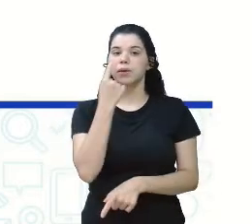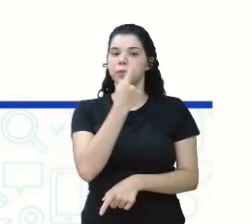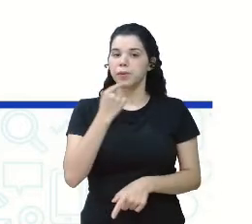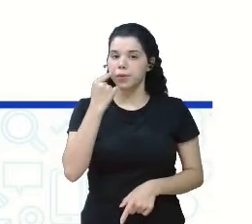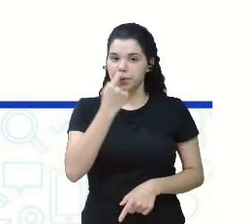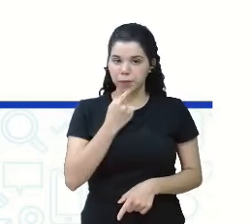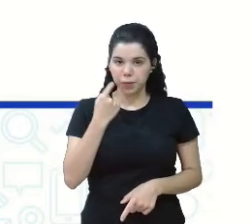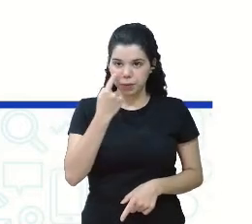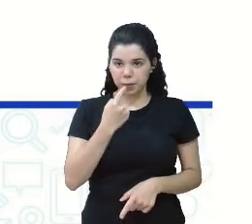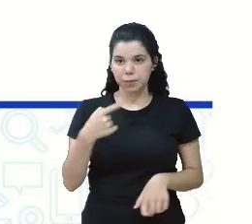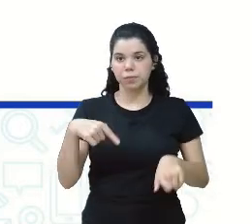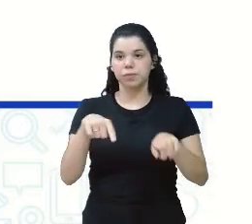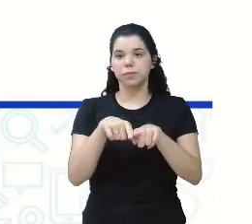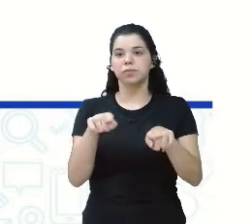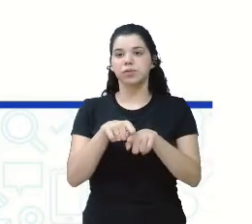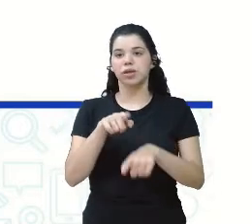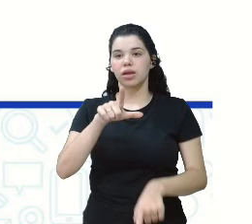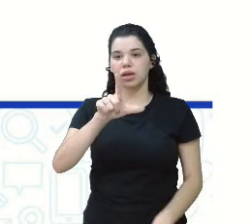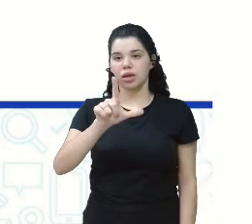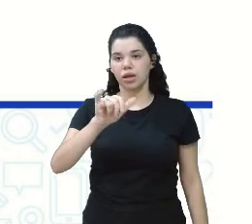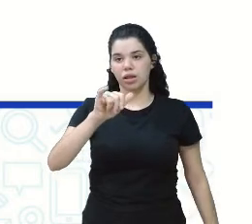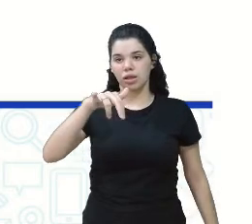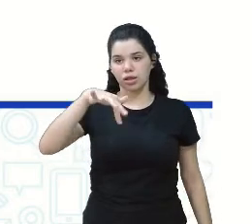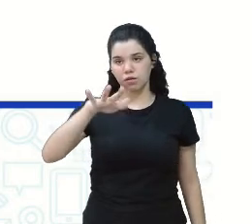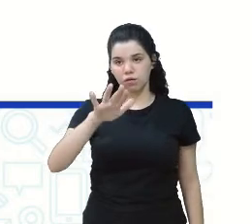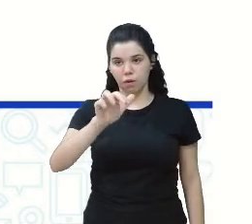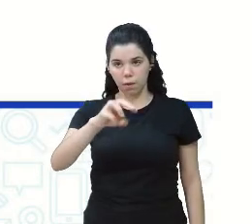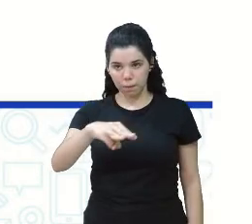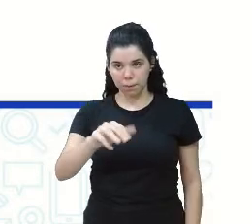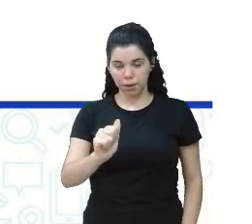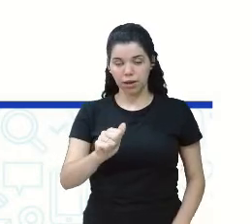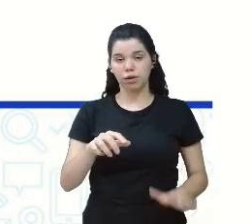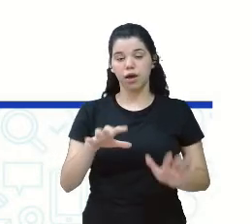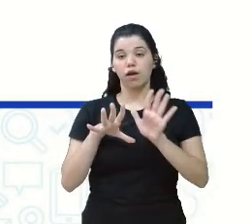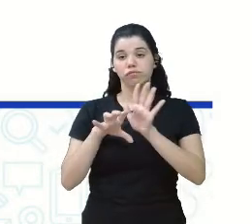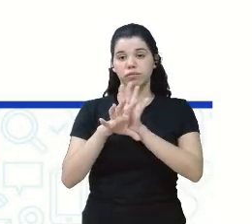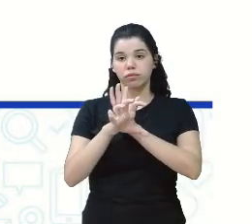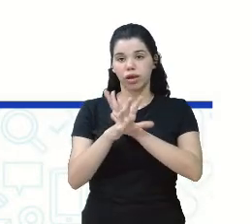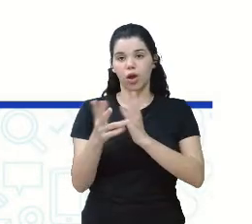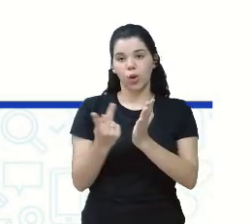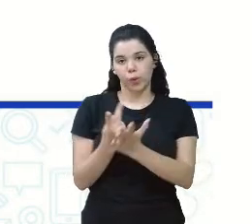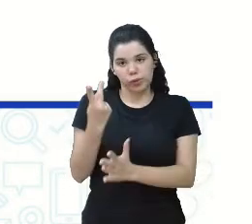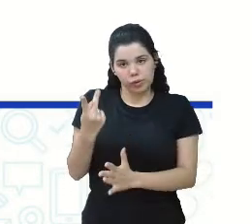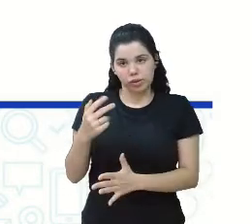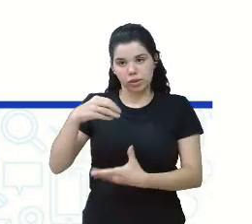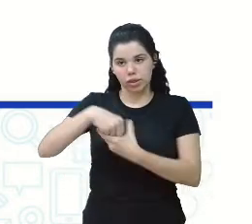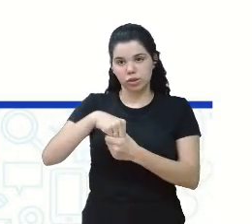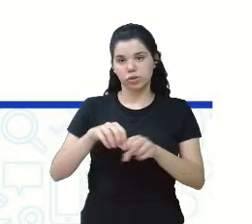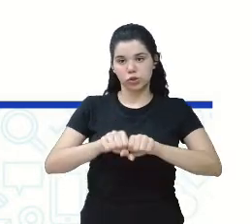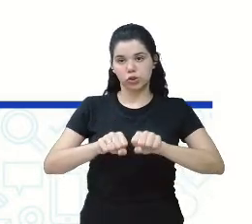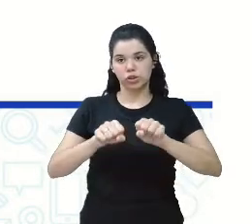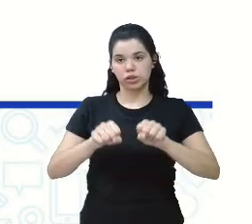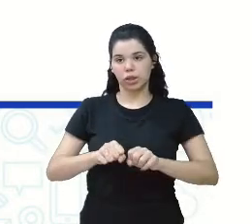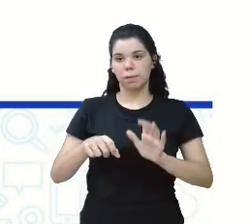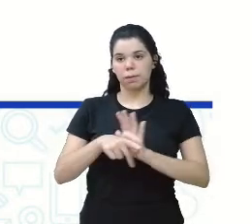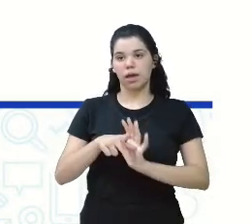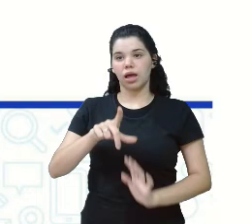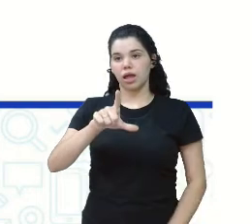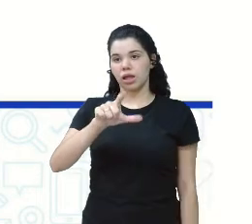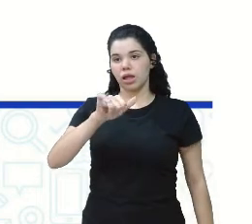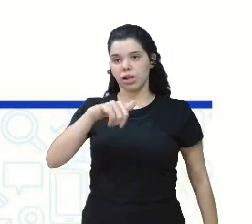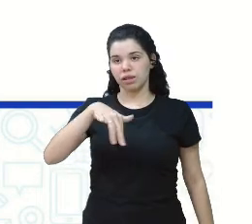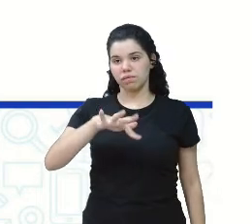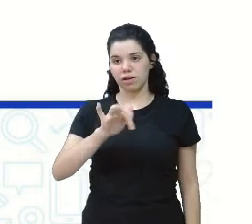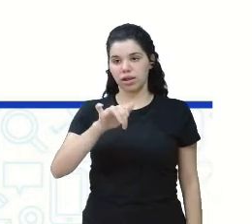E também linfoma, que é um tipo de câncer que afeta o sistema linfático. Então, aí nós vemos que são lesões,